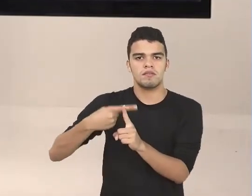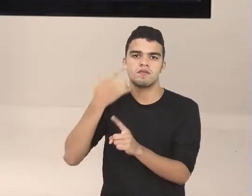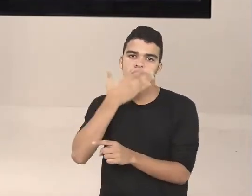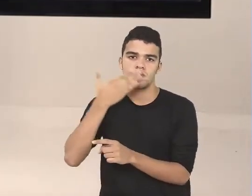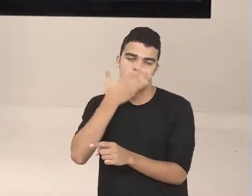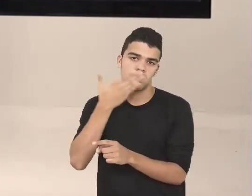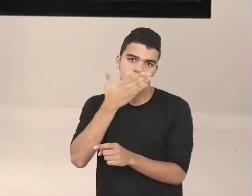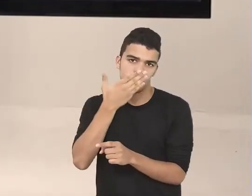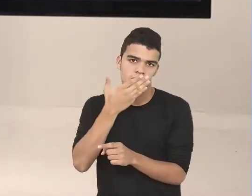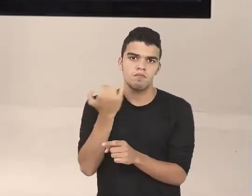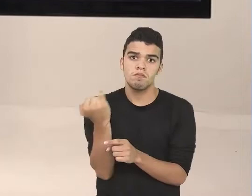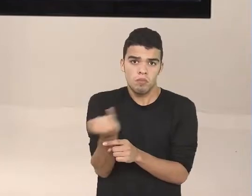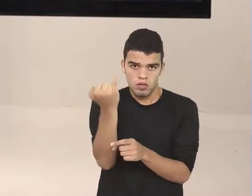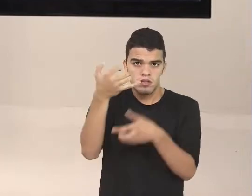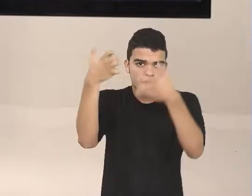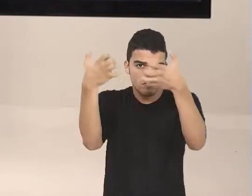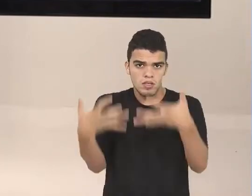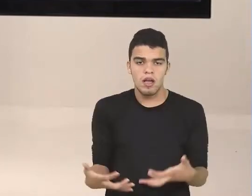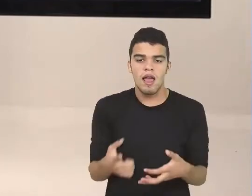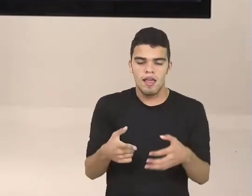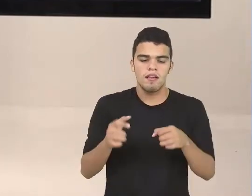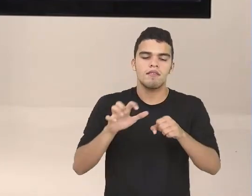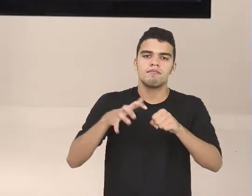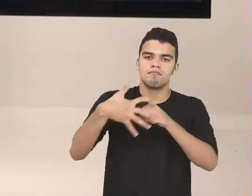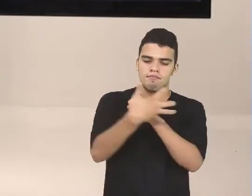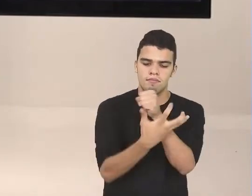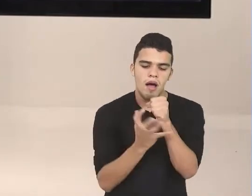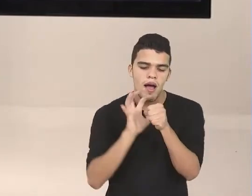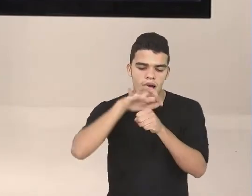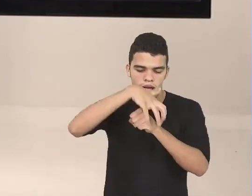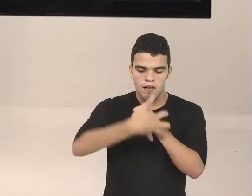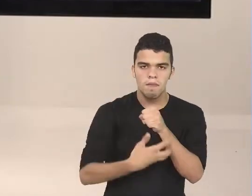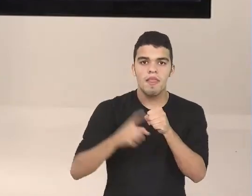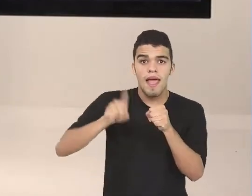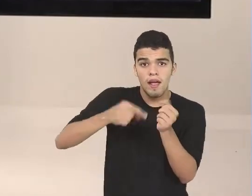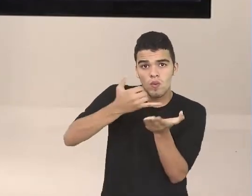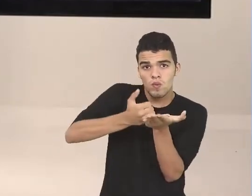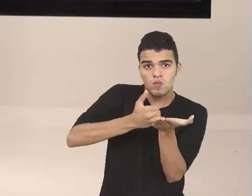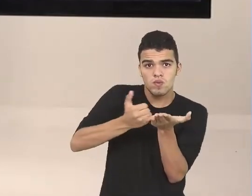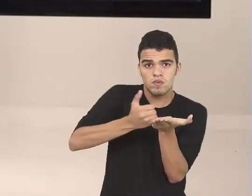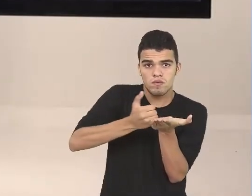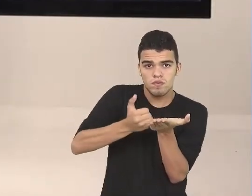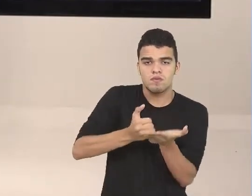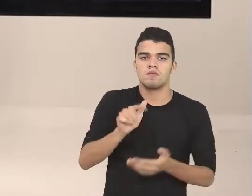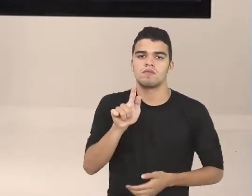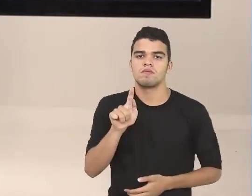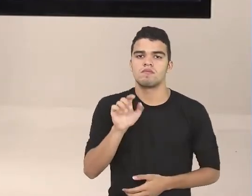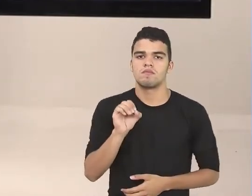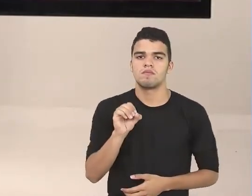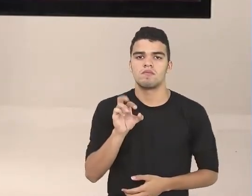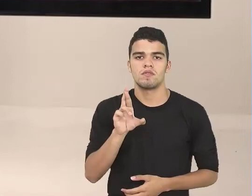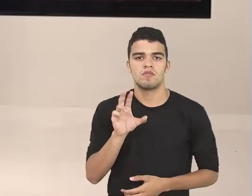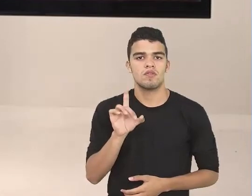destacar aqui? São as gorduras. Por quê? Por que é tão importante a gente destacar isso no